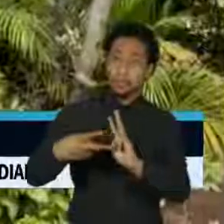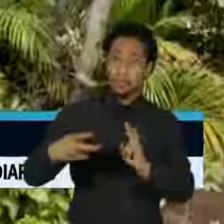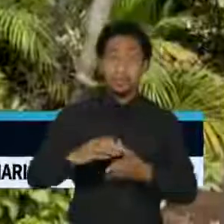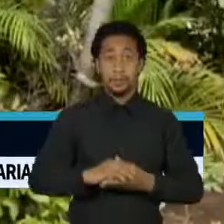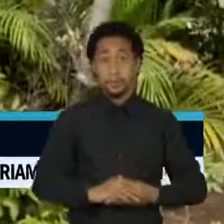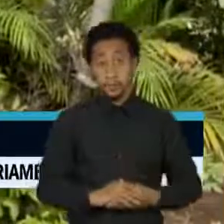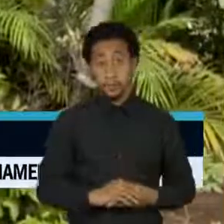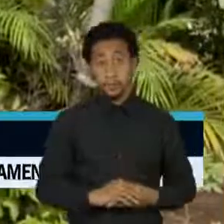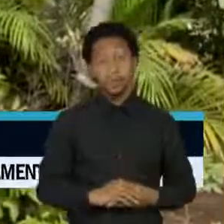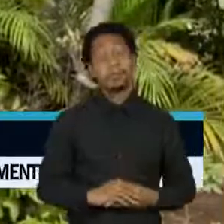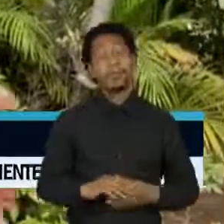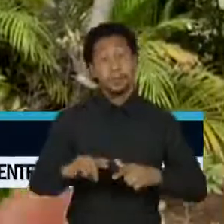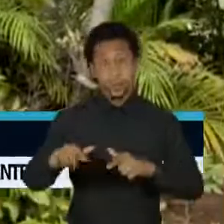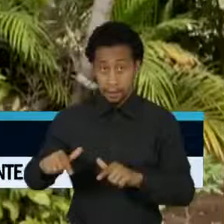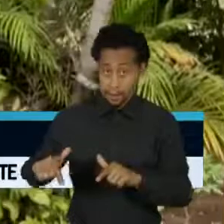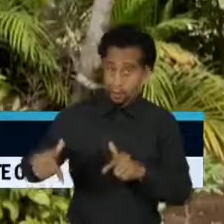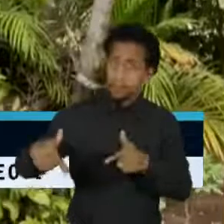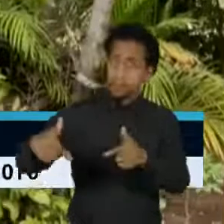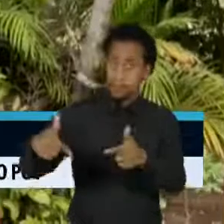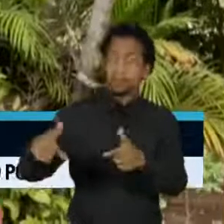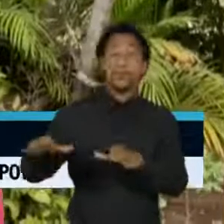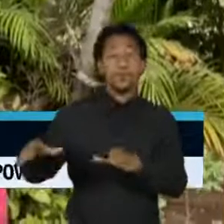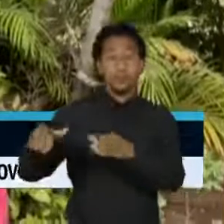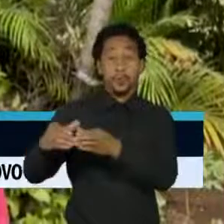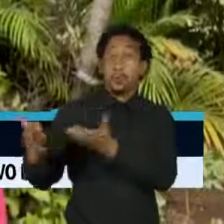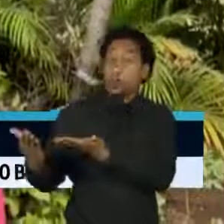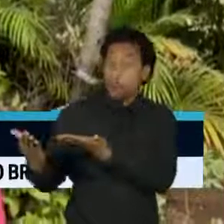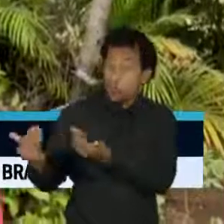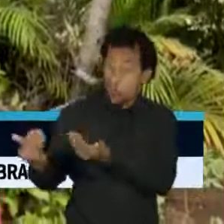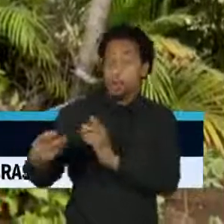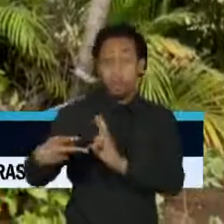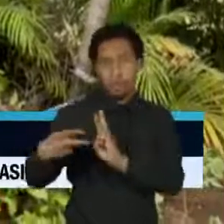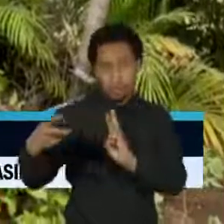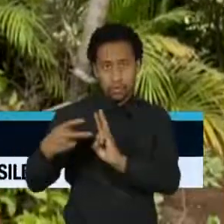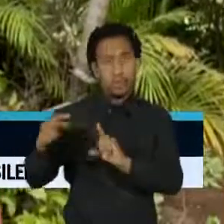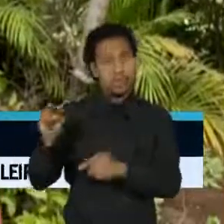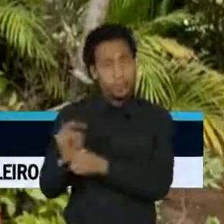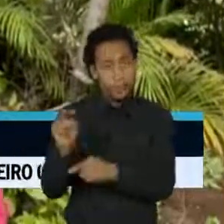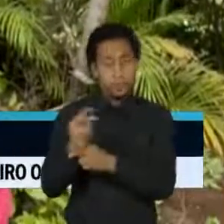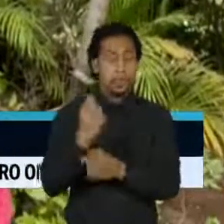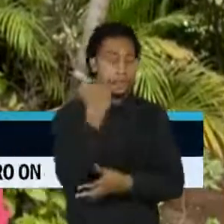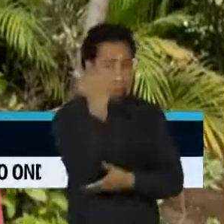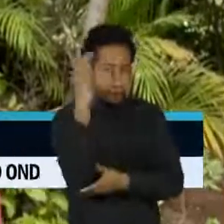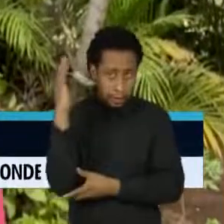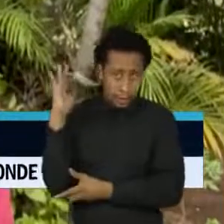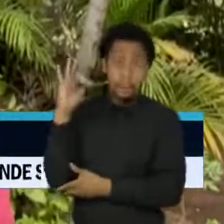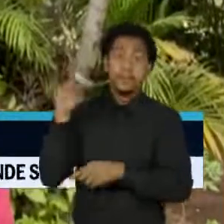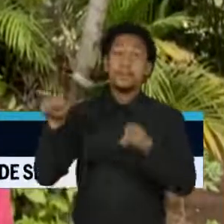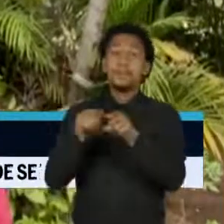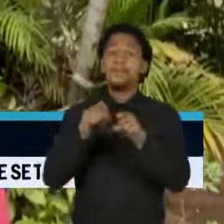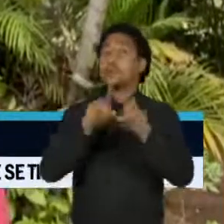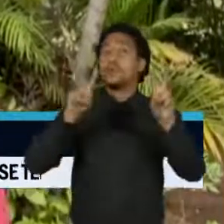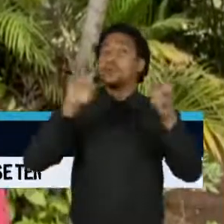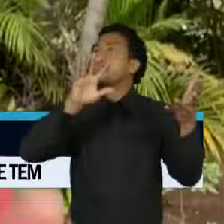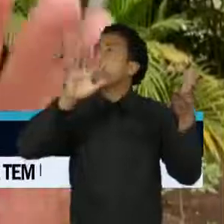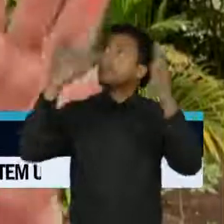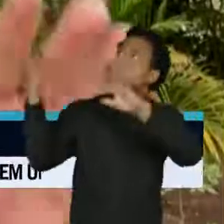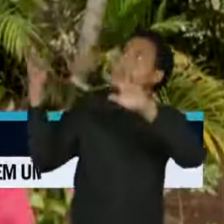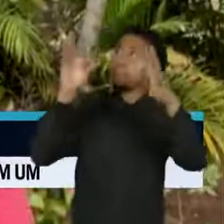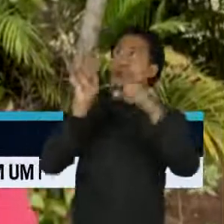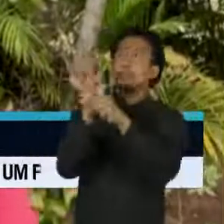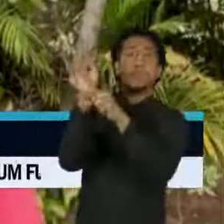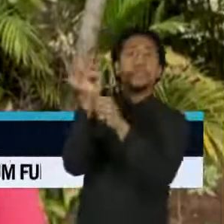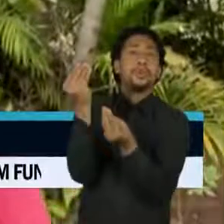mobilização da juventude indígena, principalmente em relação à proteção das florestas, em relação à agenda climática, é fundamental,